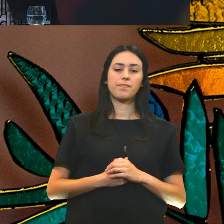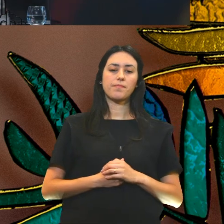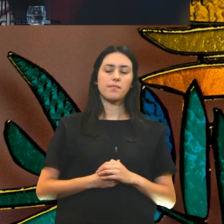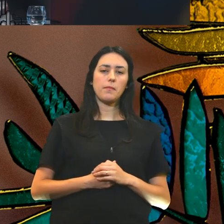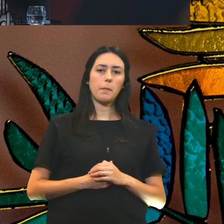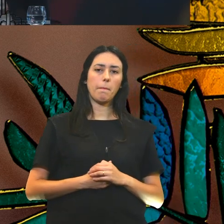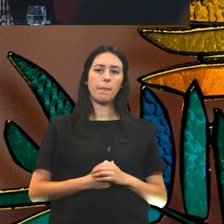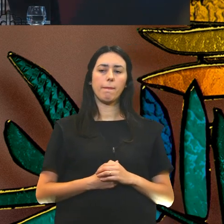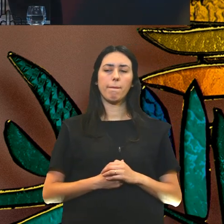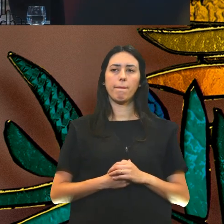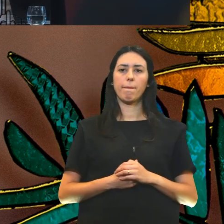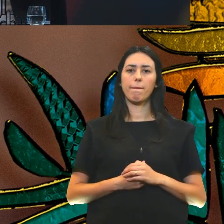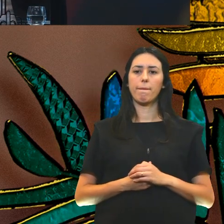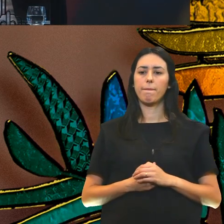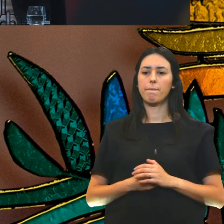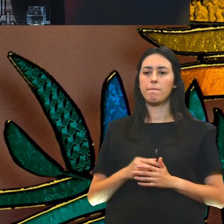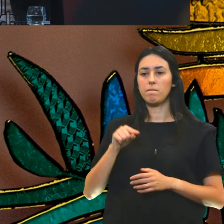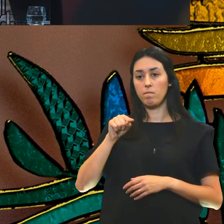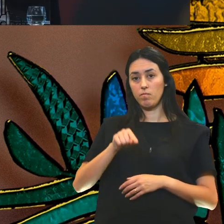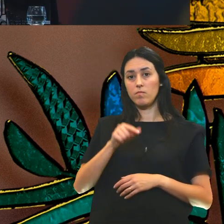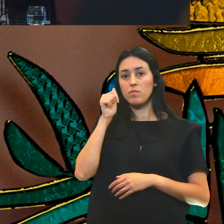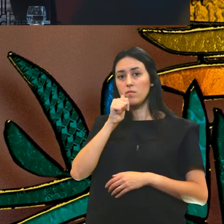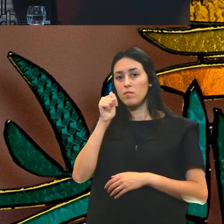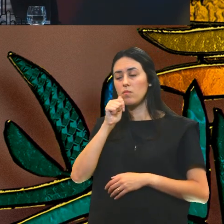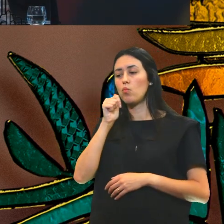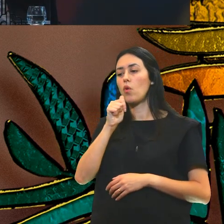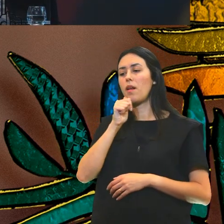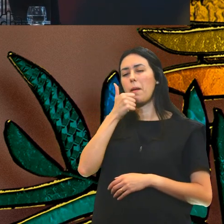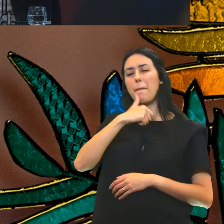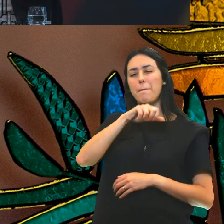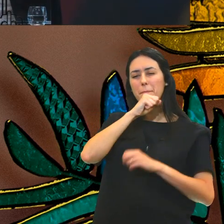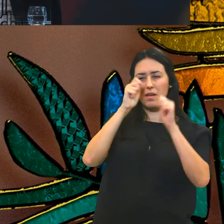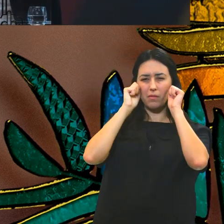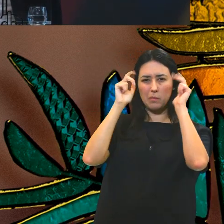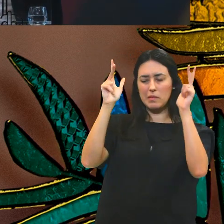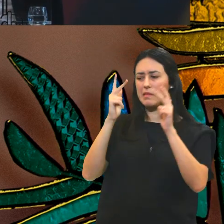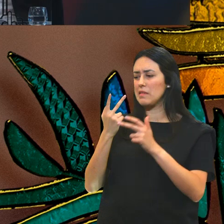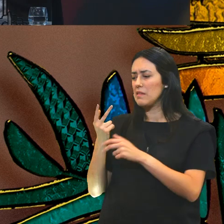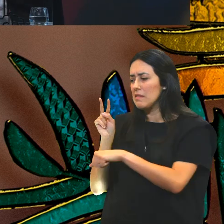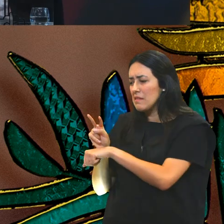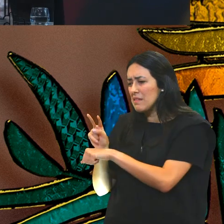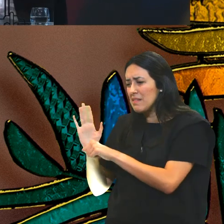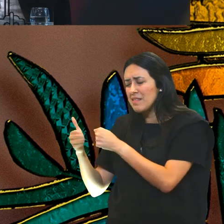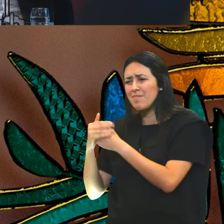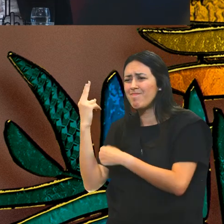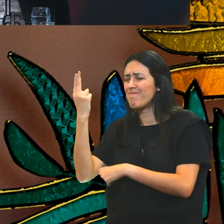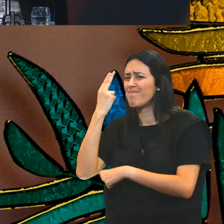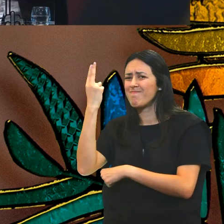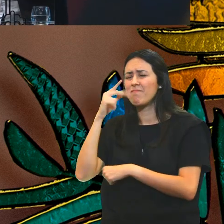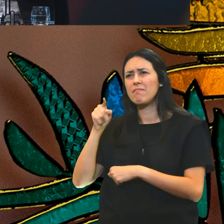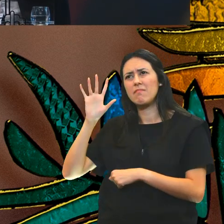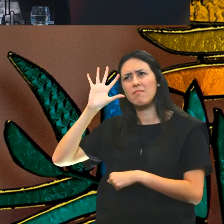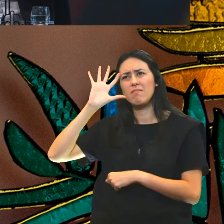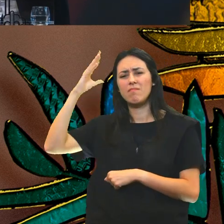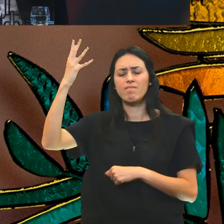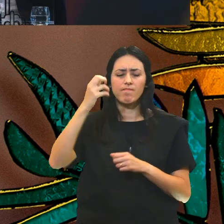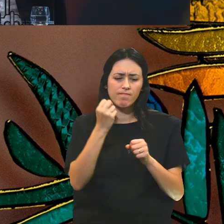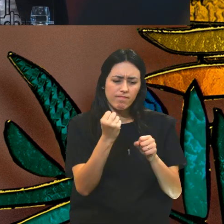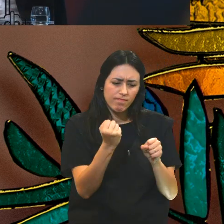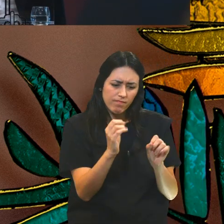por mais tempo, a Joquebede pegou uma cesta de junco, tapou os buracos de betume e